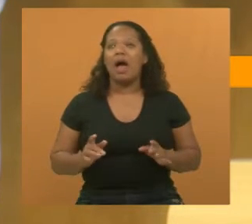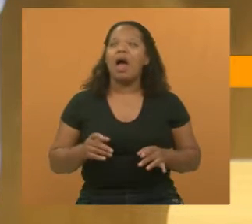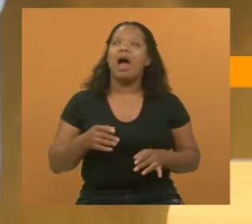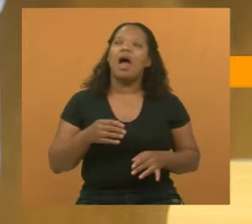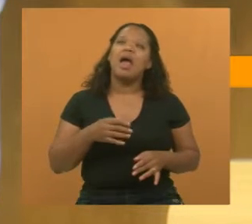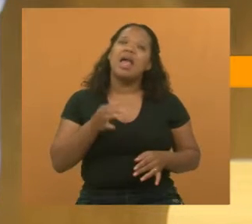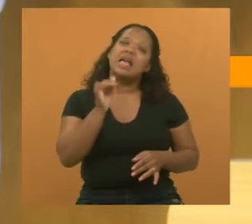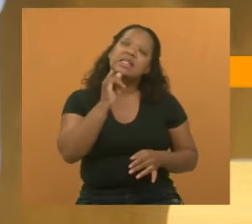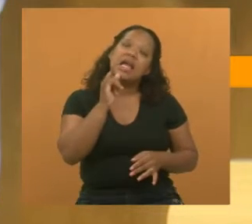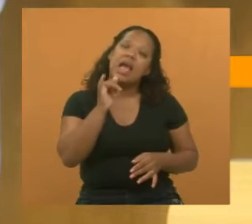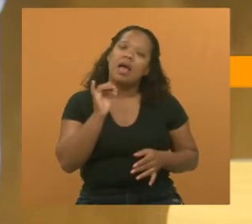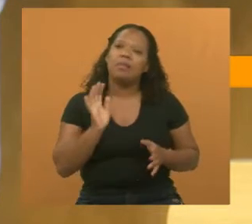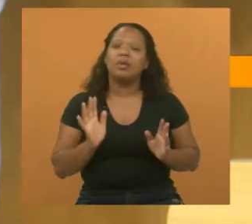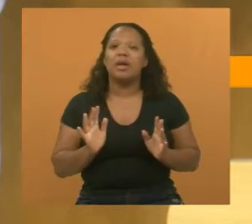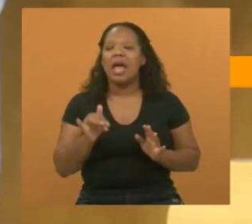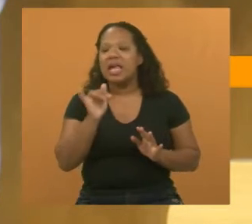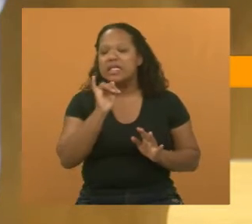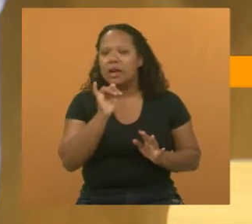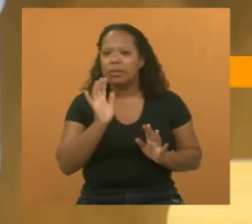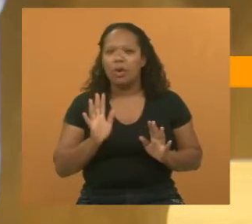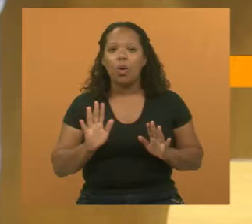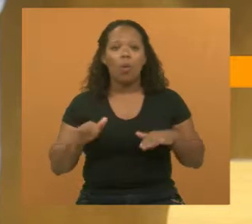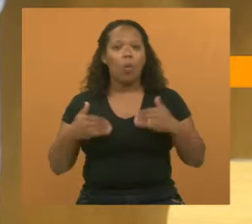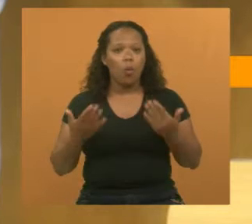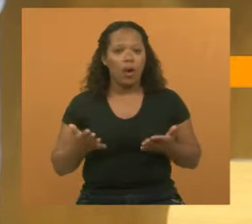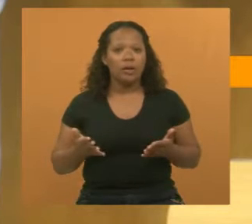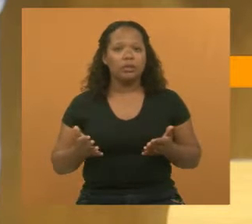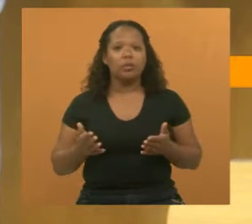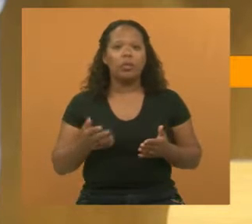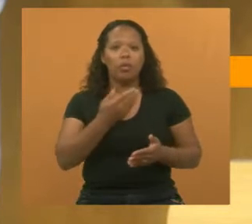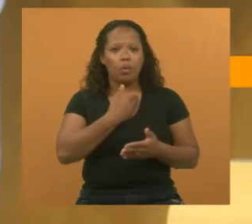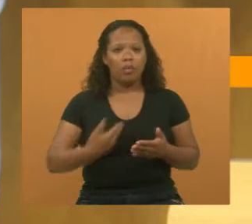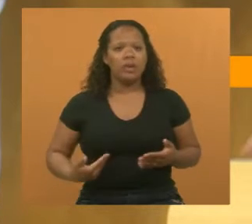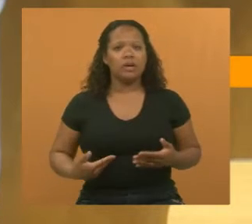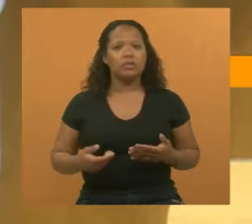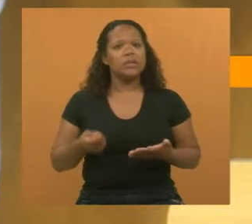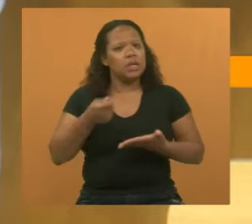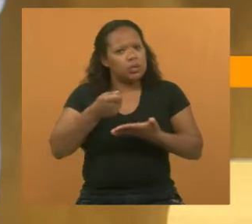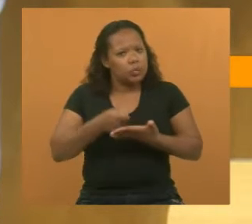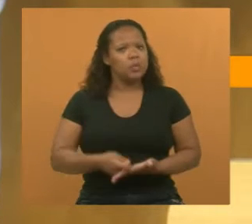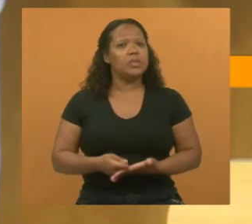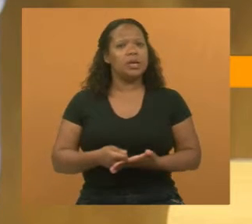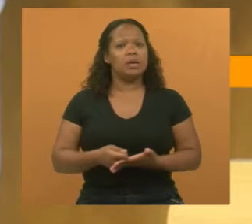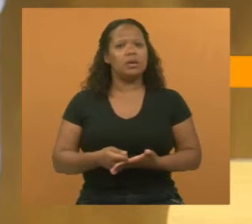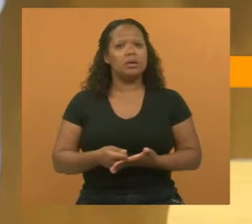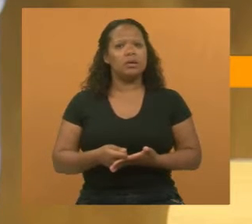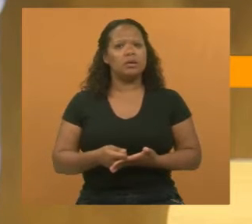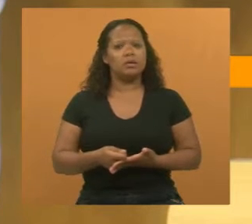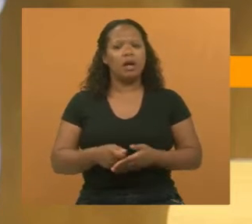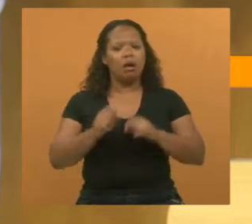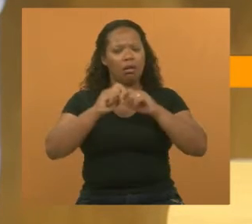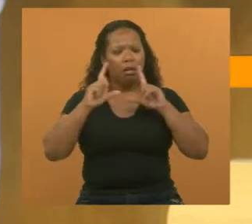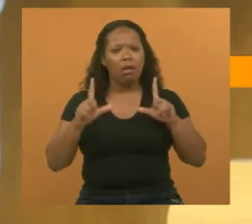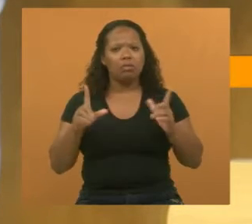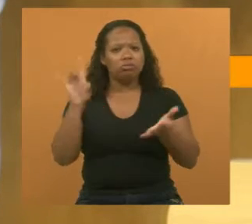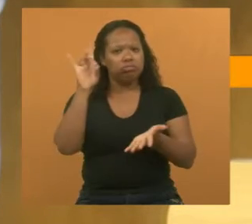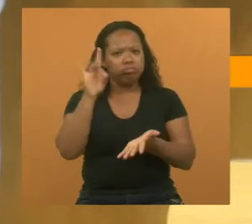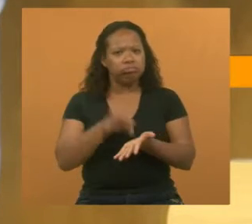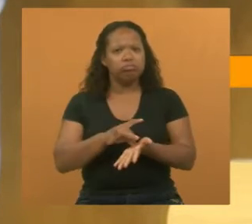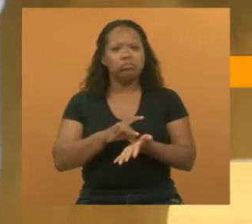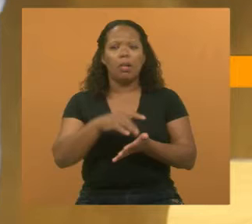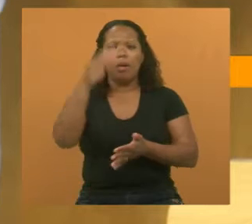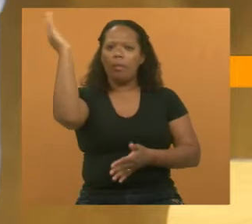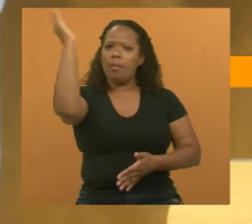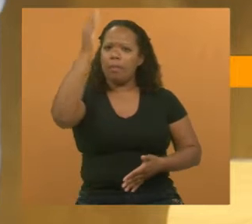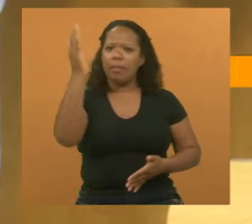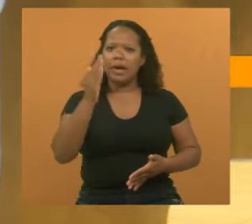né? Todo governo, quando é eleito, precisa assumir a realidade. E a realidade que tem agora é um